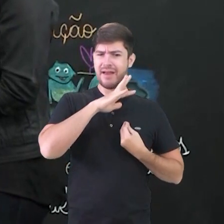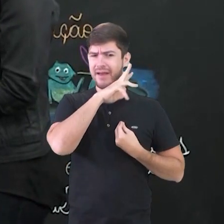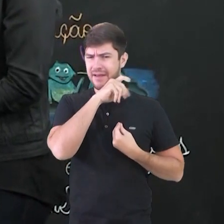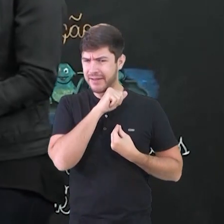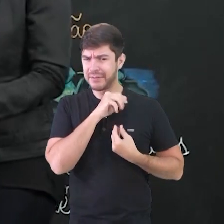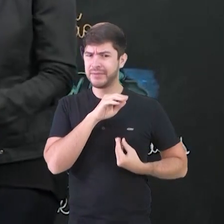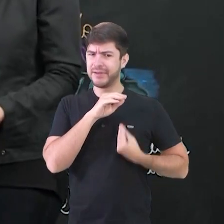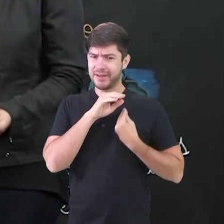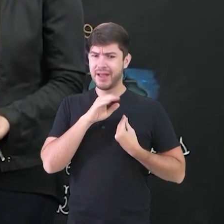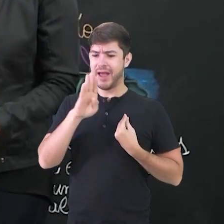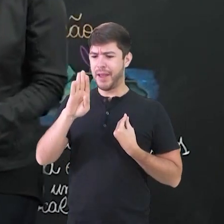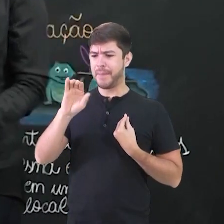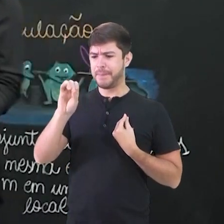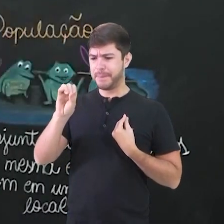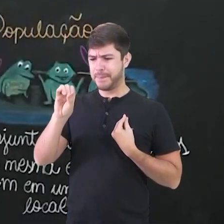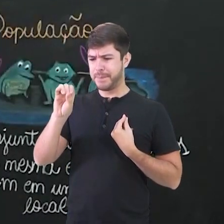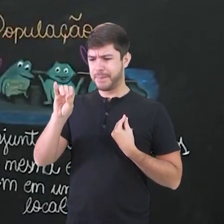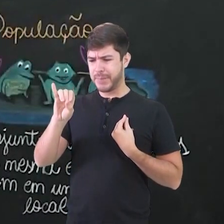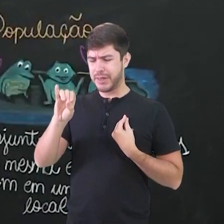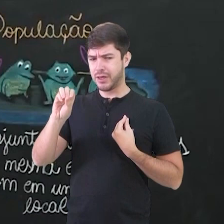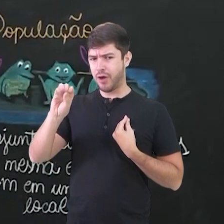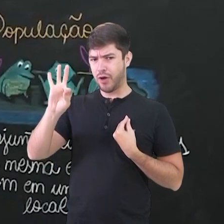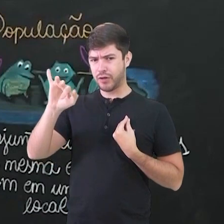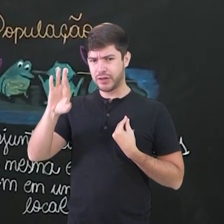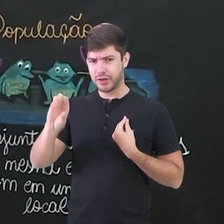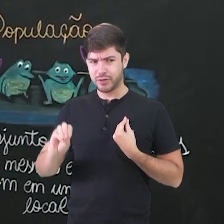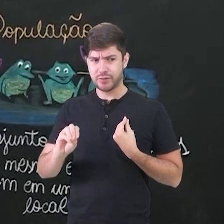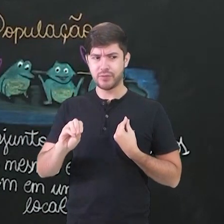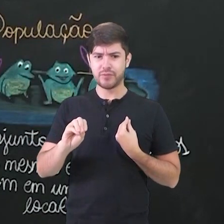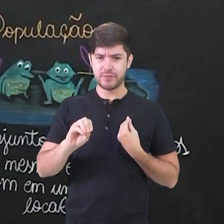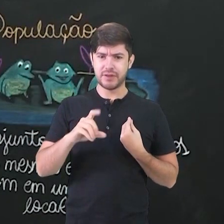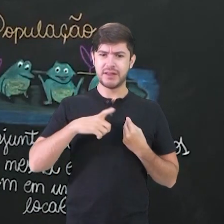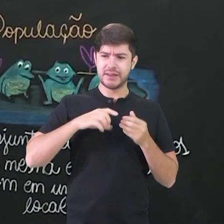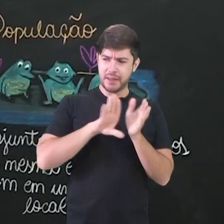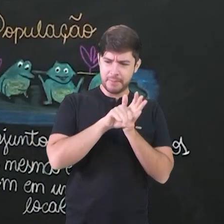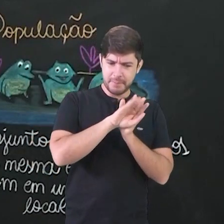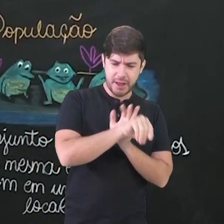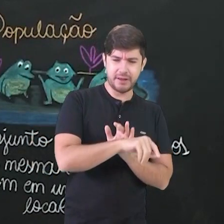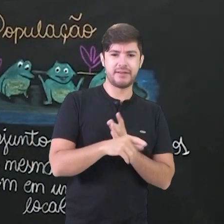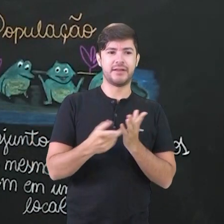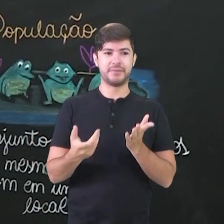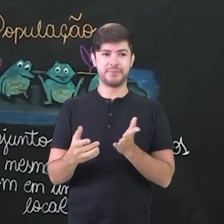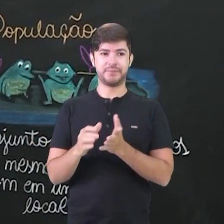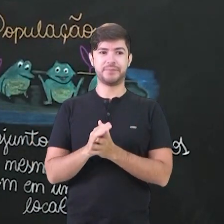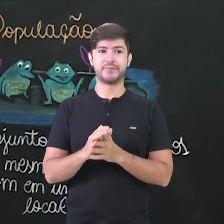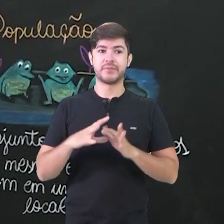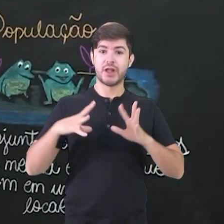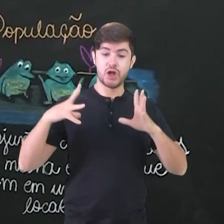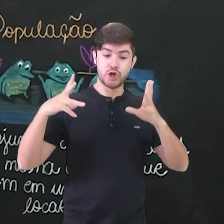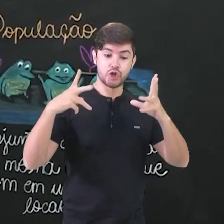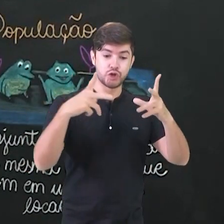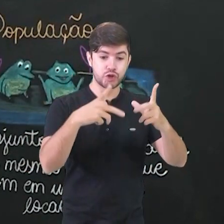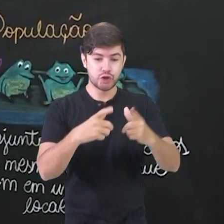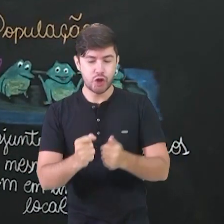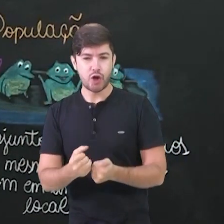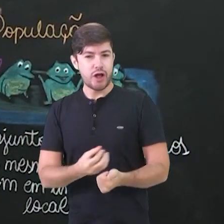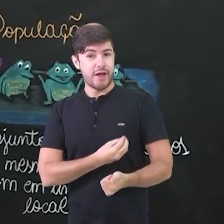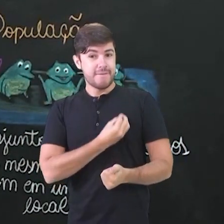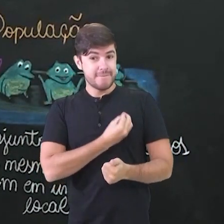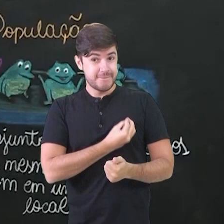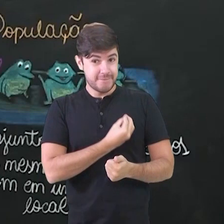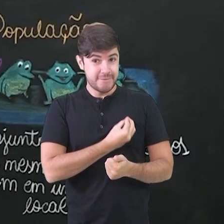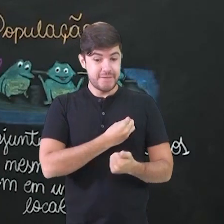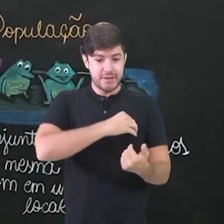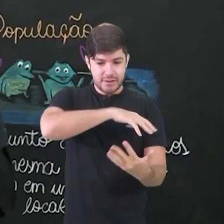meus animais, bióticos. Eu tenho aqui bactérias. Você não está vendo, mas ele está aqui. Então, é um fator biótico. Todos vivos, todos os